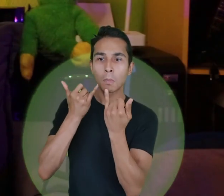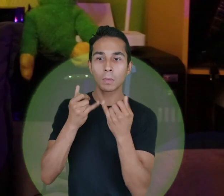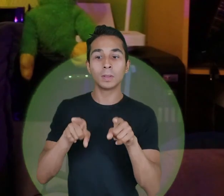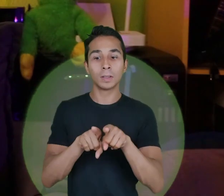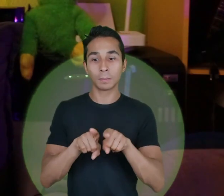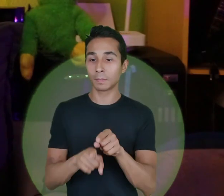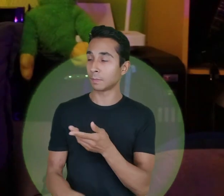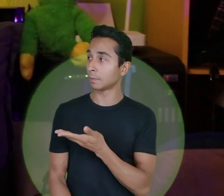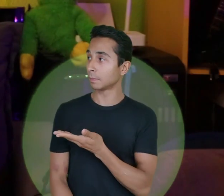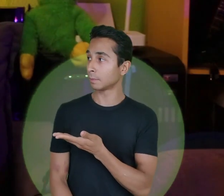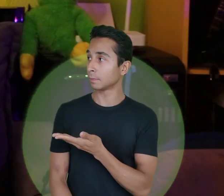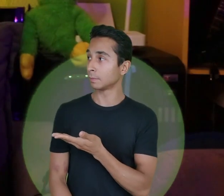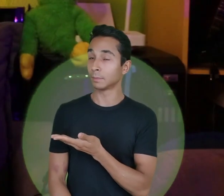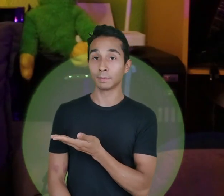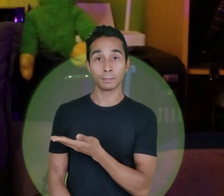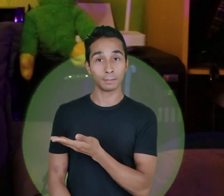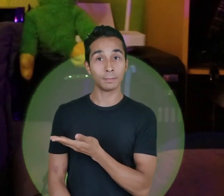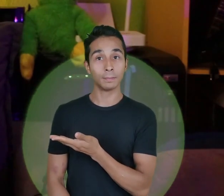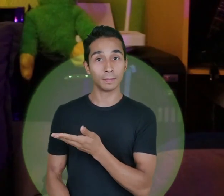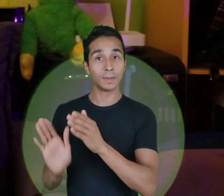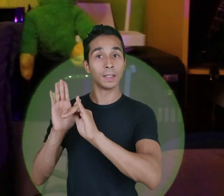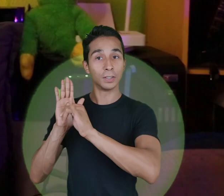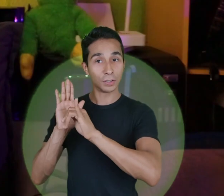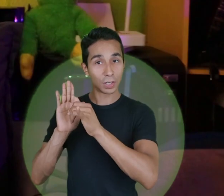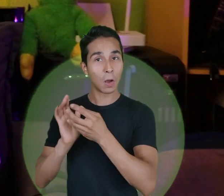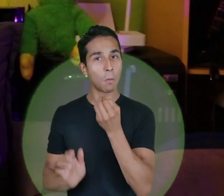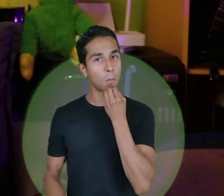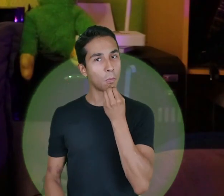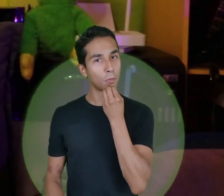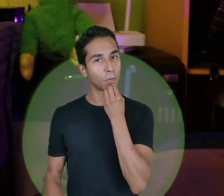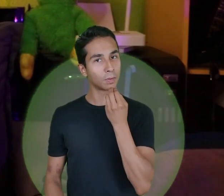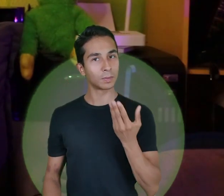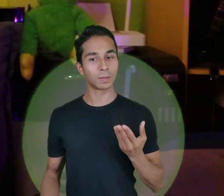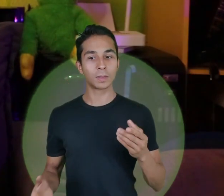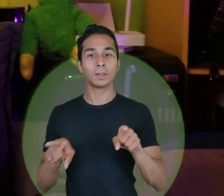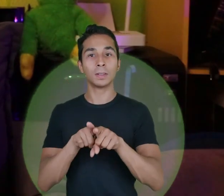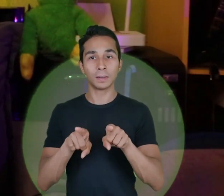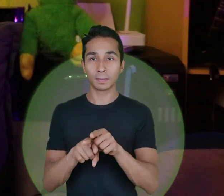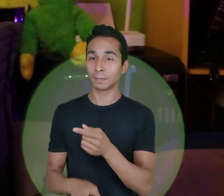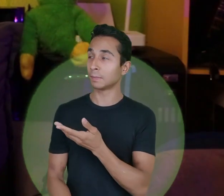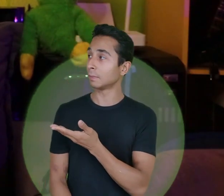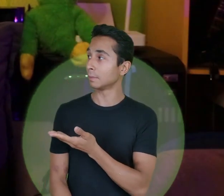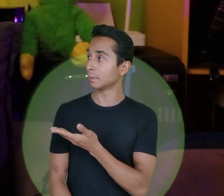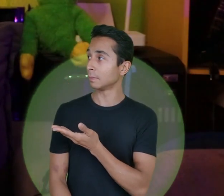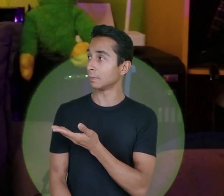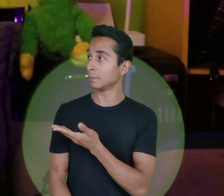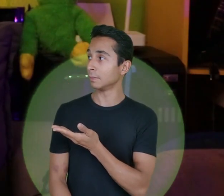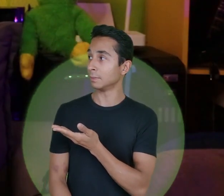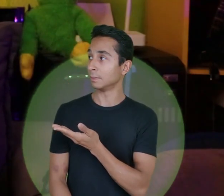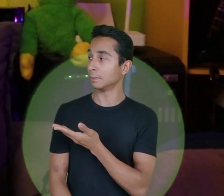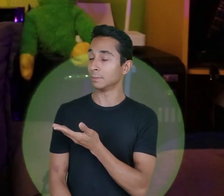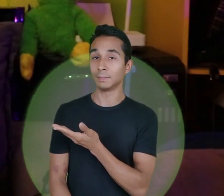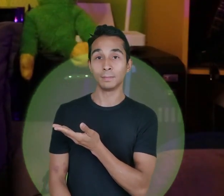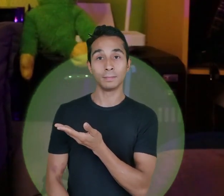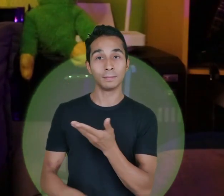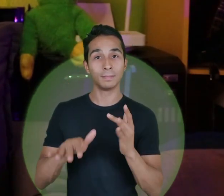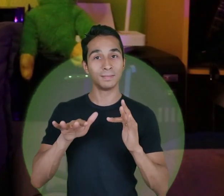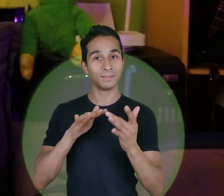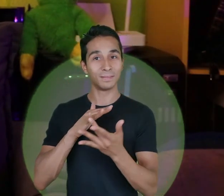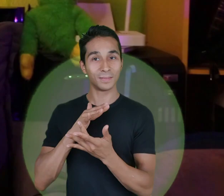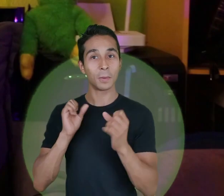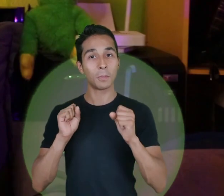que é o Prosas, né? Lá você tem vários editais, oportunidades. Também tem a rede social MyClap, lá que muitas